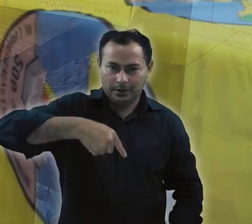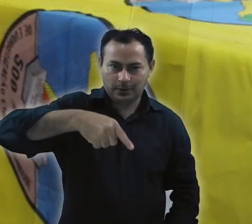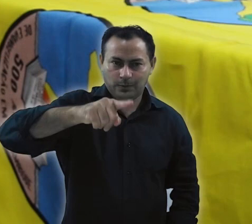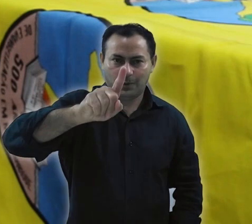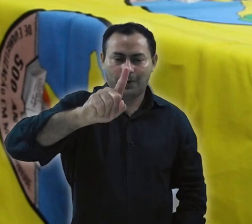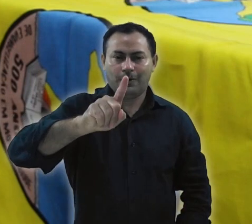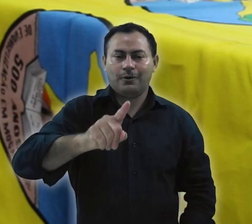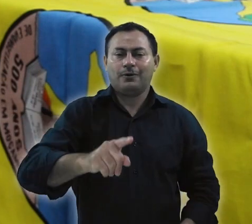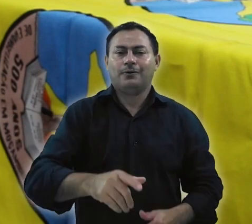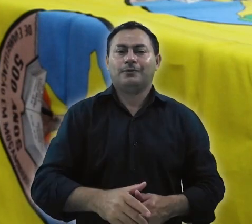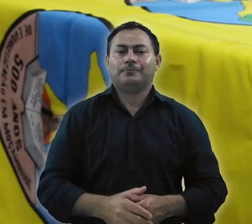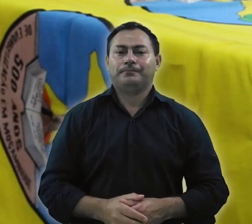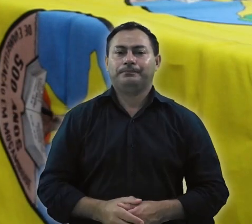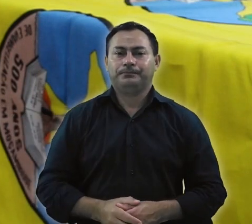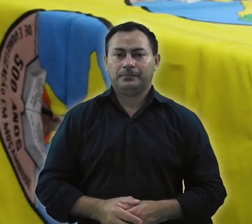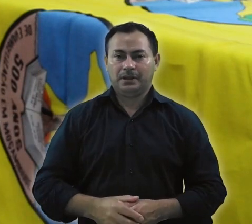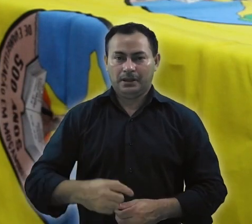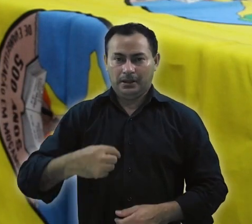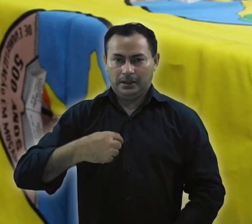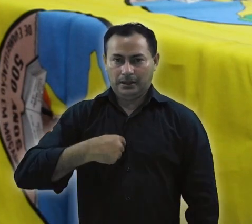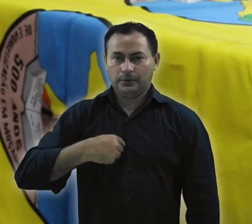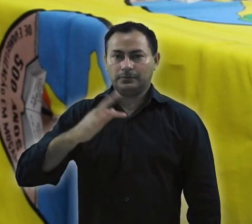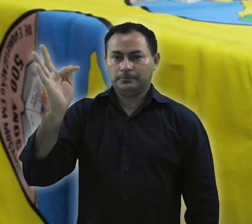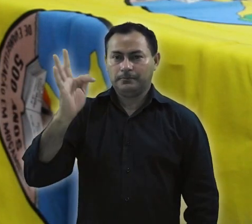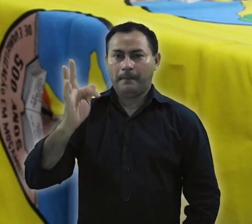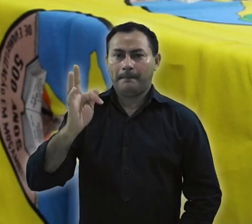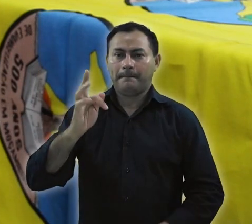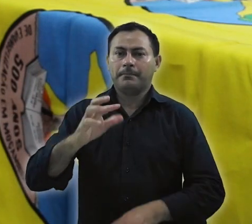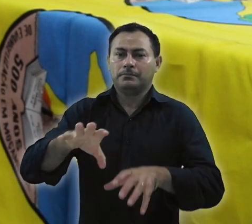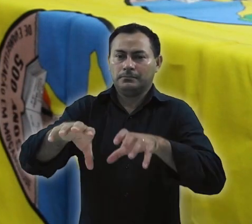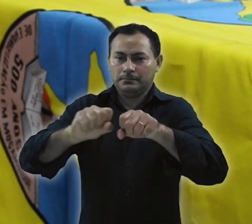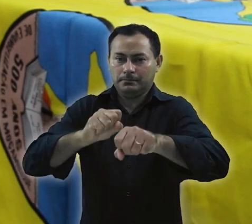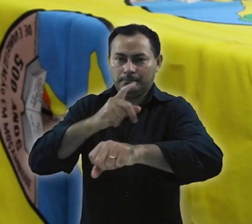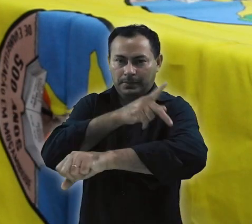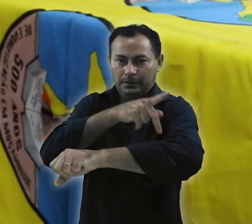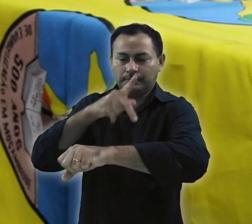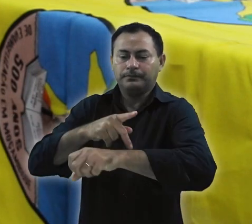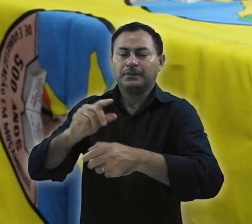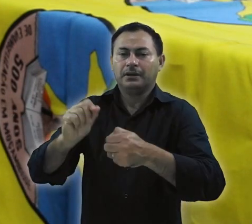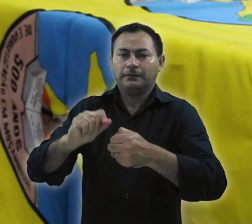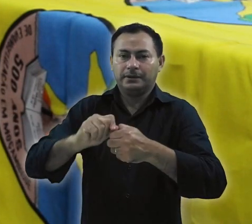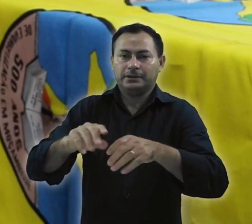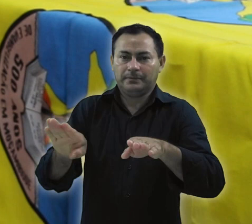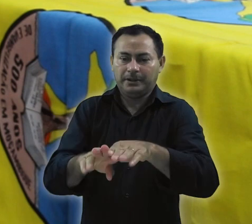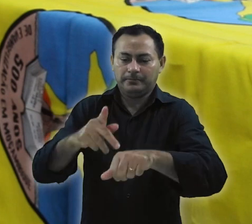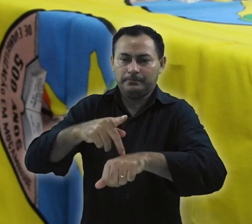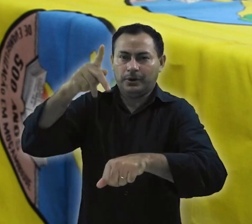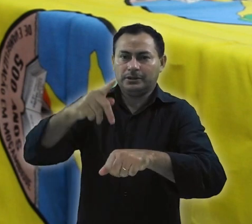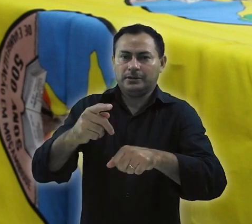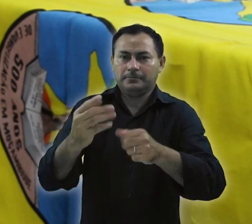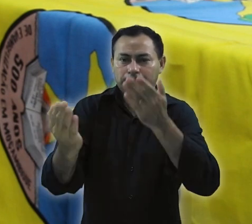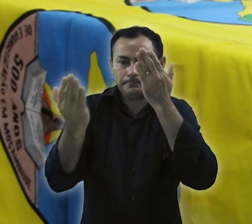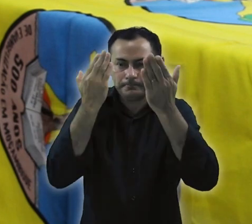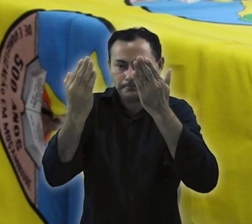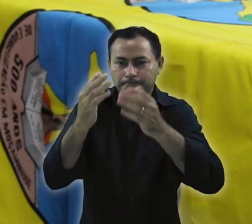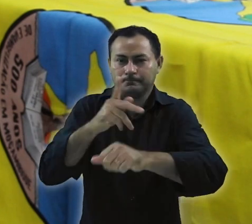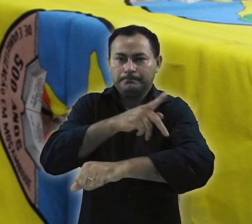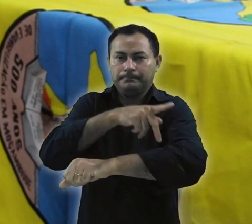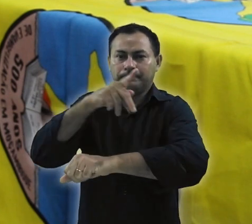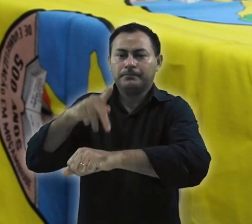Eu sou formada em pedagogia, fiz a pós em psicopedagogia,